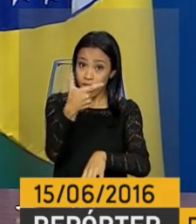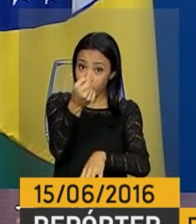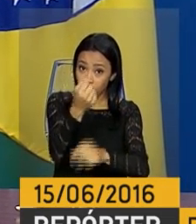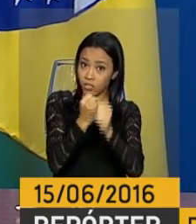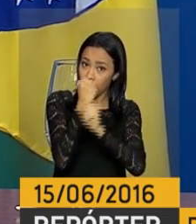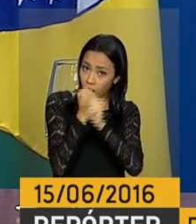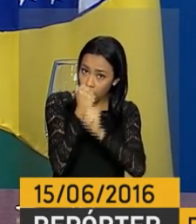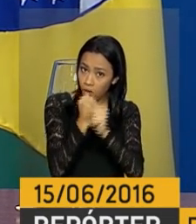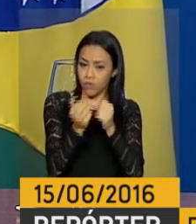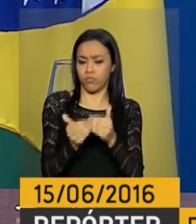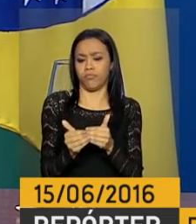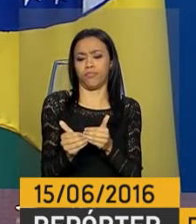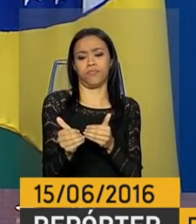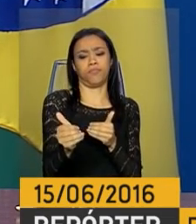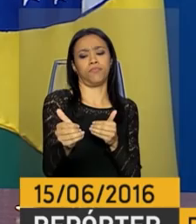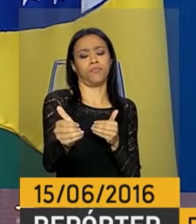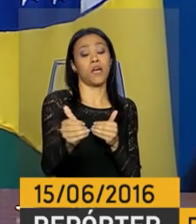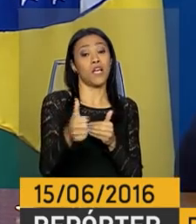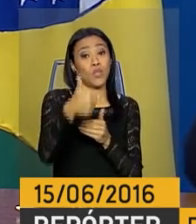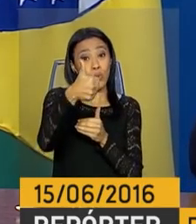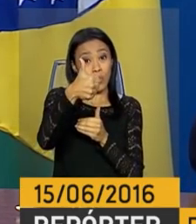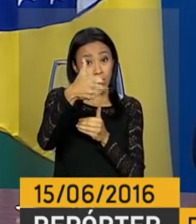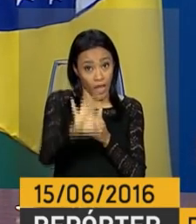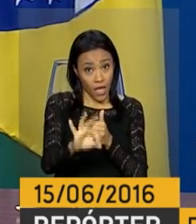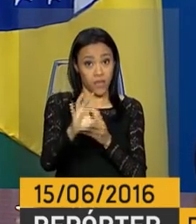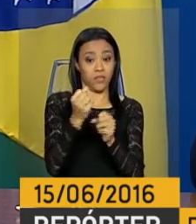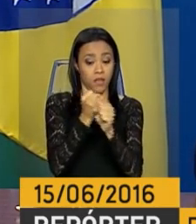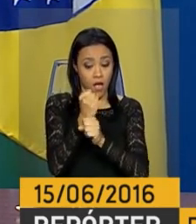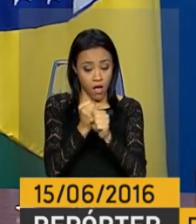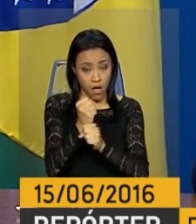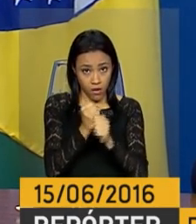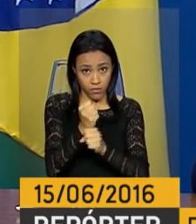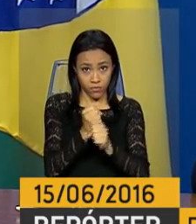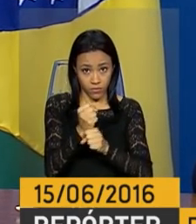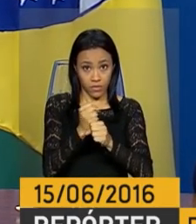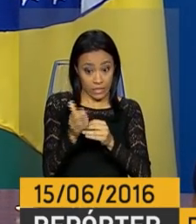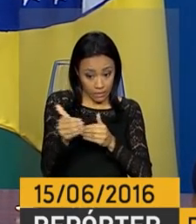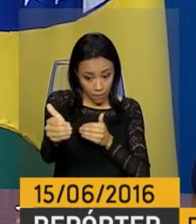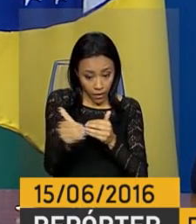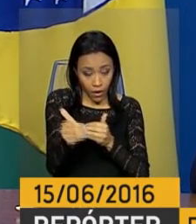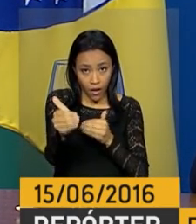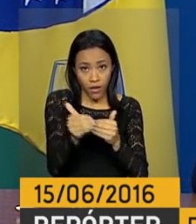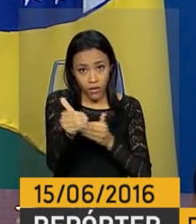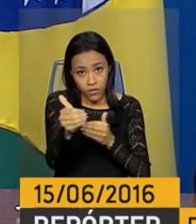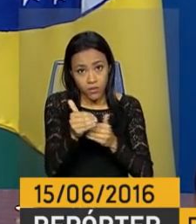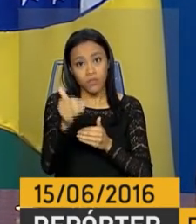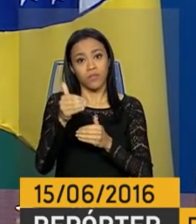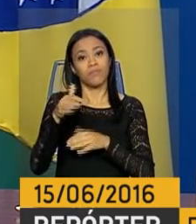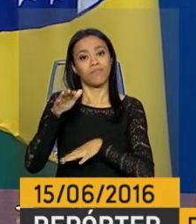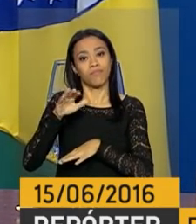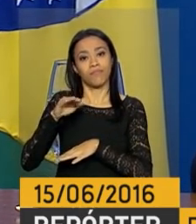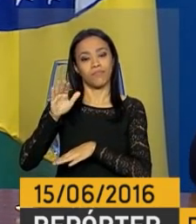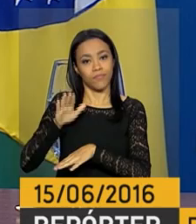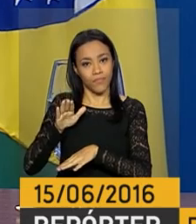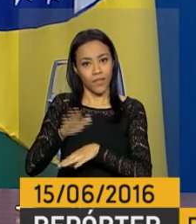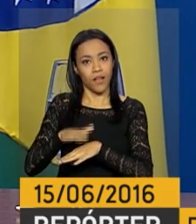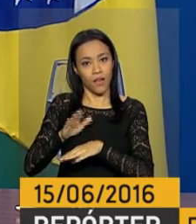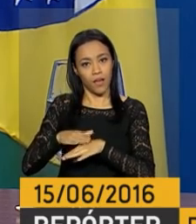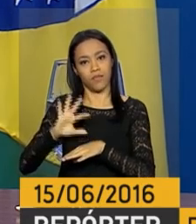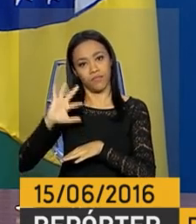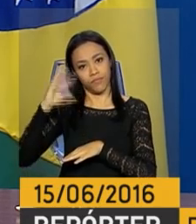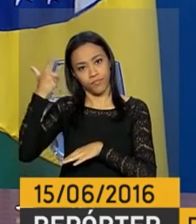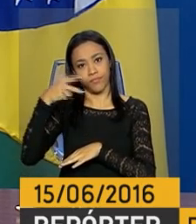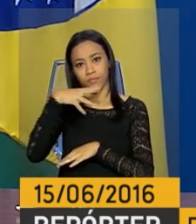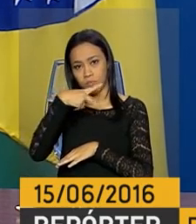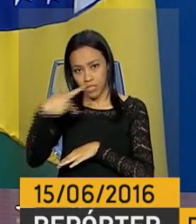com a possibilidade de no 10o ano fazer a por iniciativa do presidente, com decisão do Congresso,